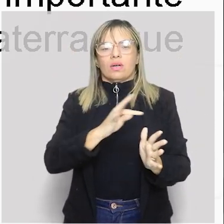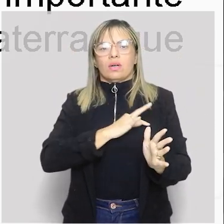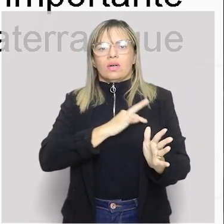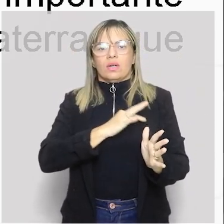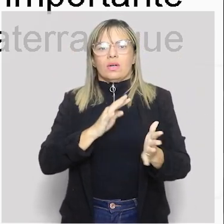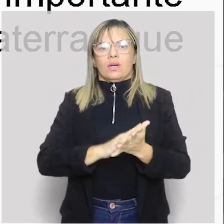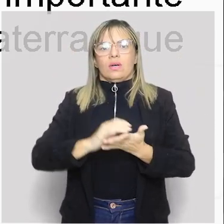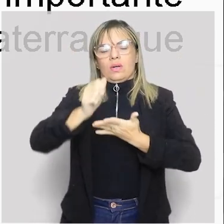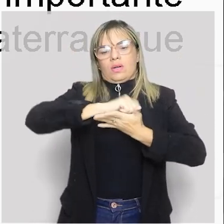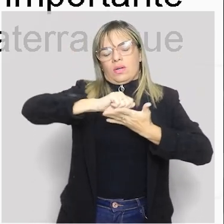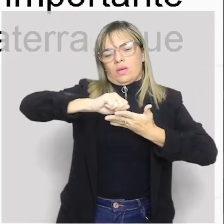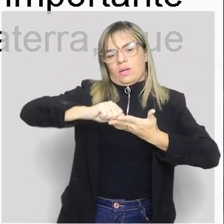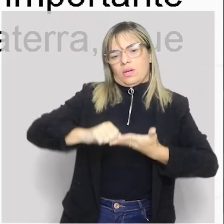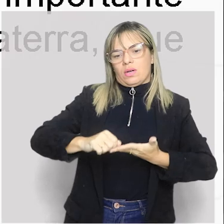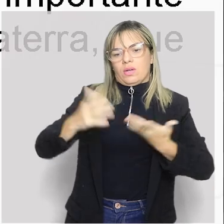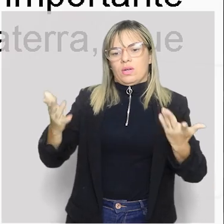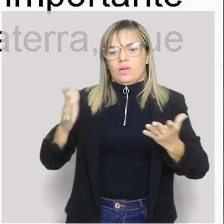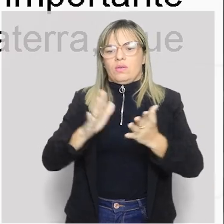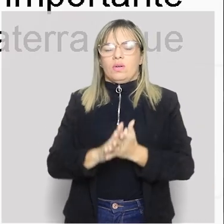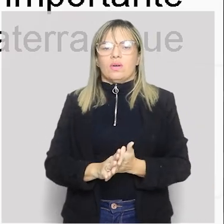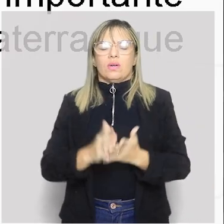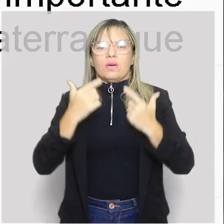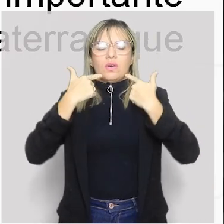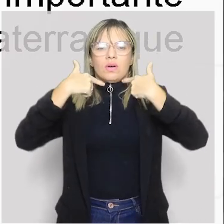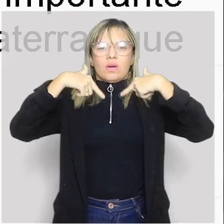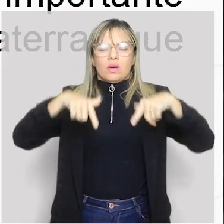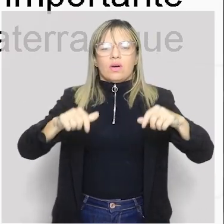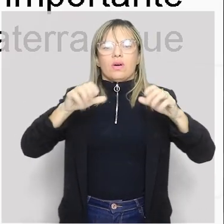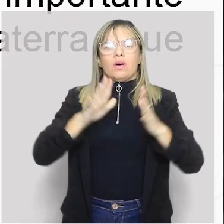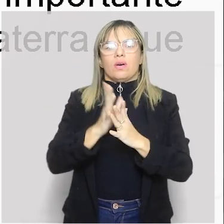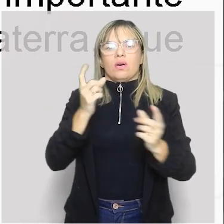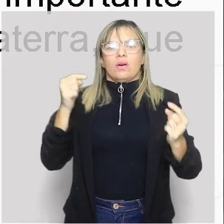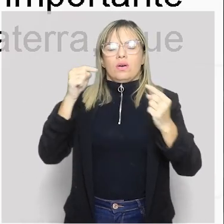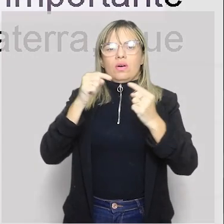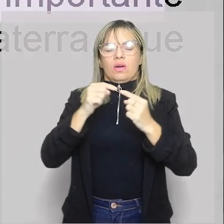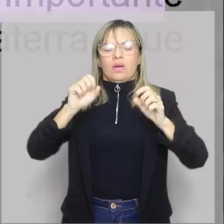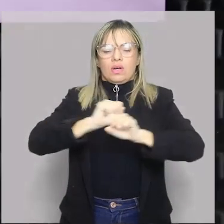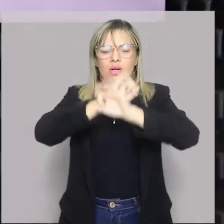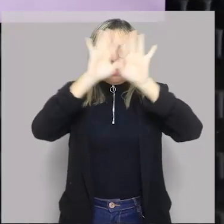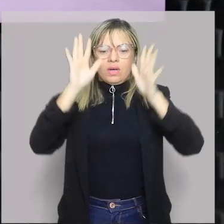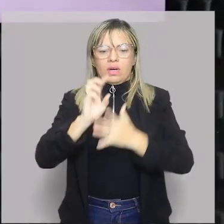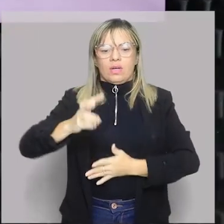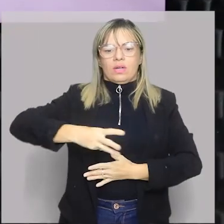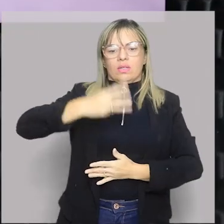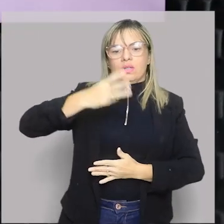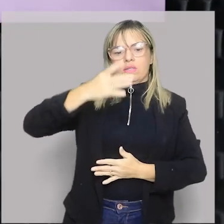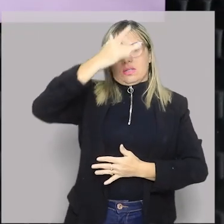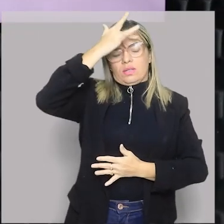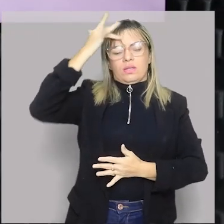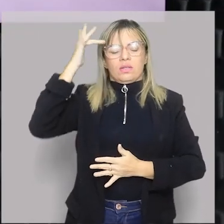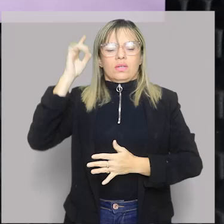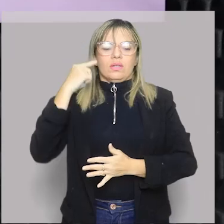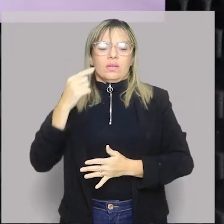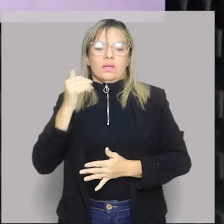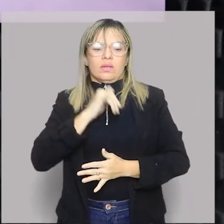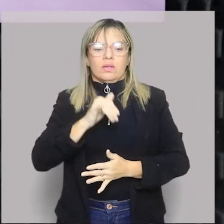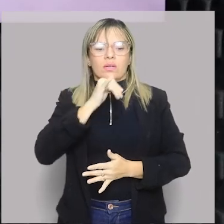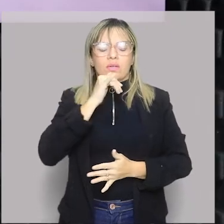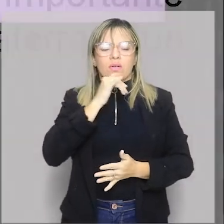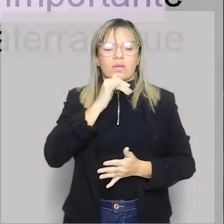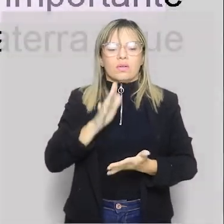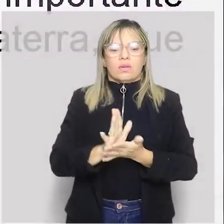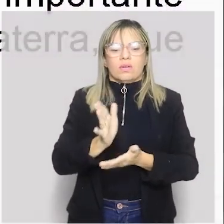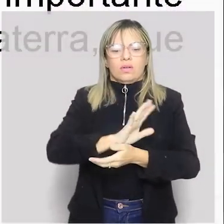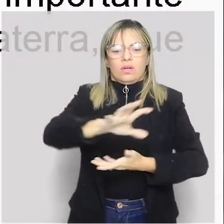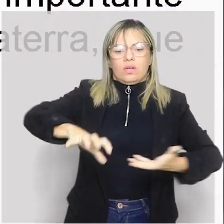ser escrito em linguagem objetiva e clara e em terceira pessoa, né? O exemplo que nós temos aqui, ó, a